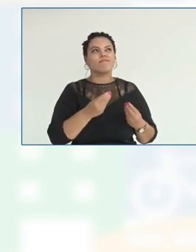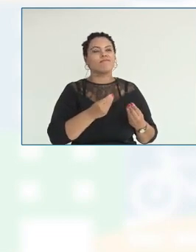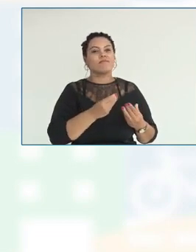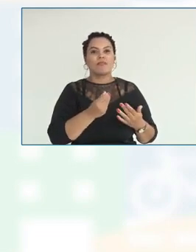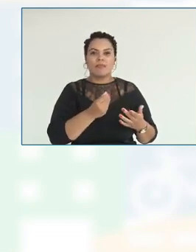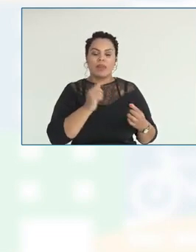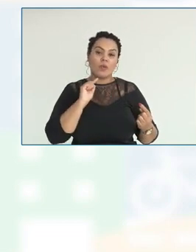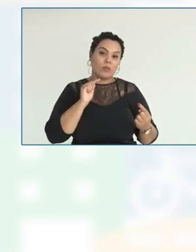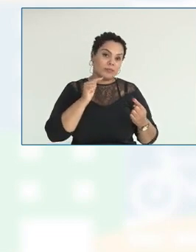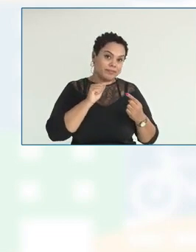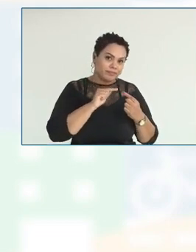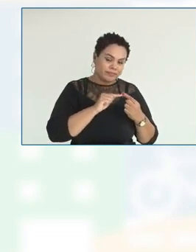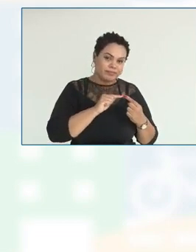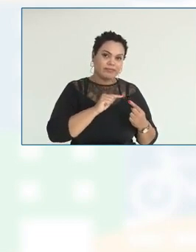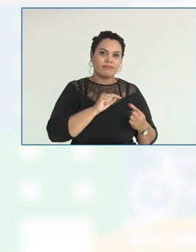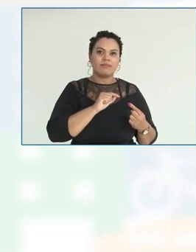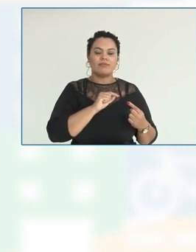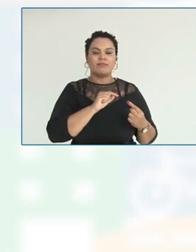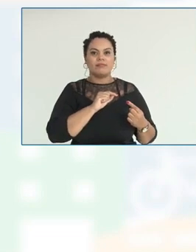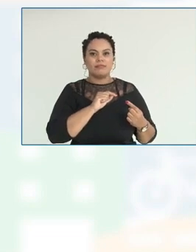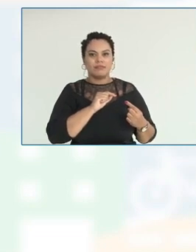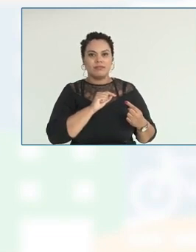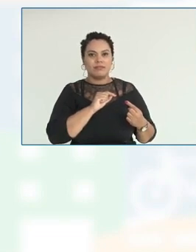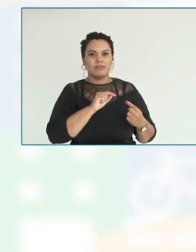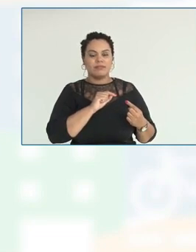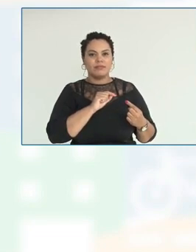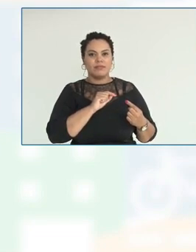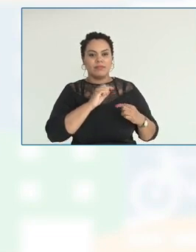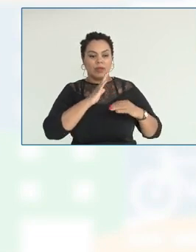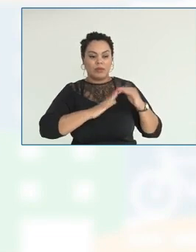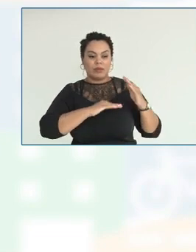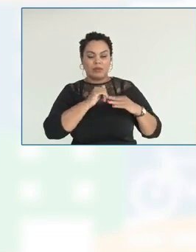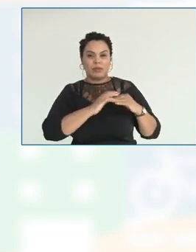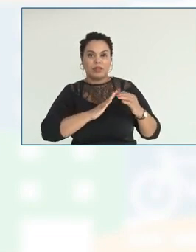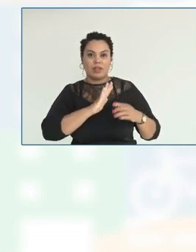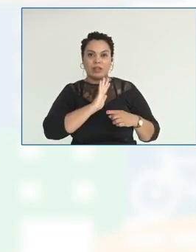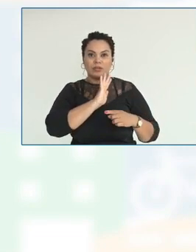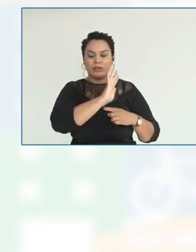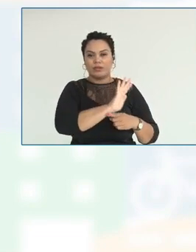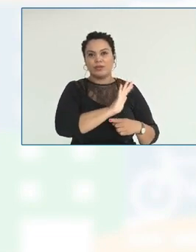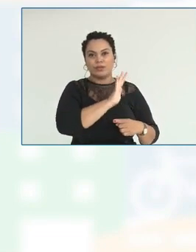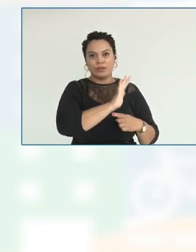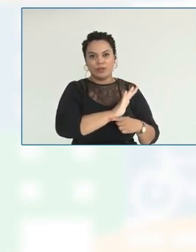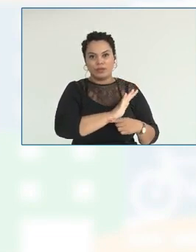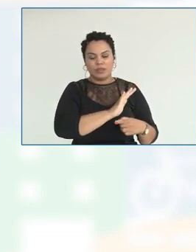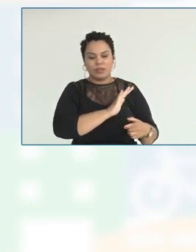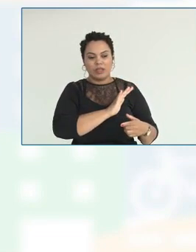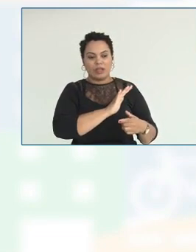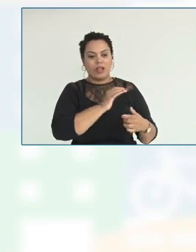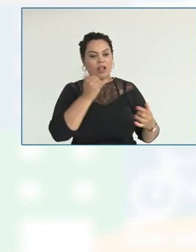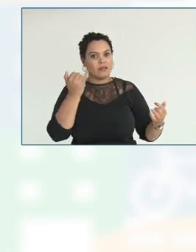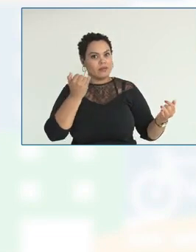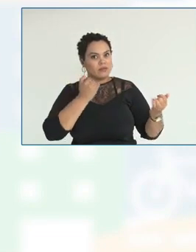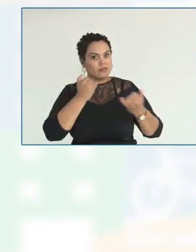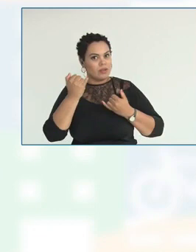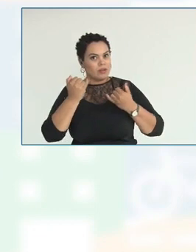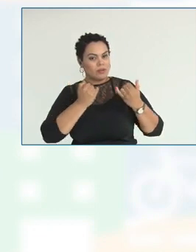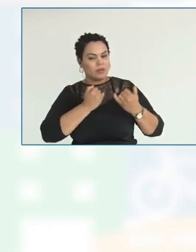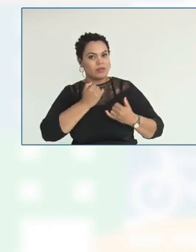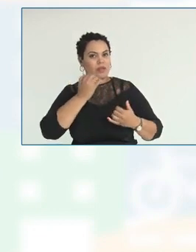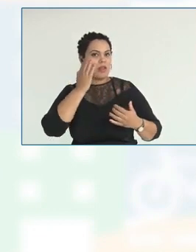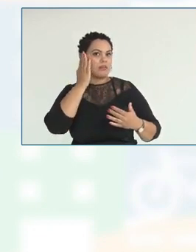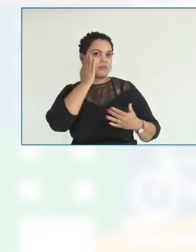o objetivo, né, de auxiliar o profissional da vigilância em qualificar a informação e aí,